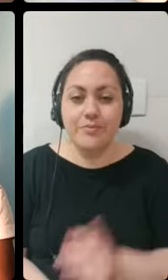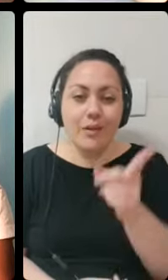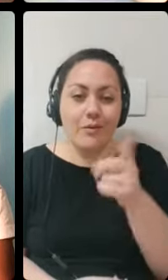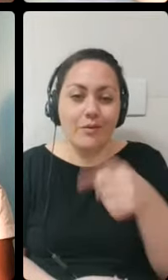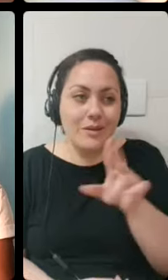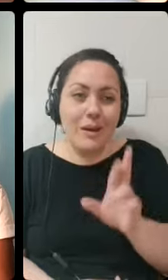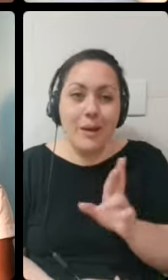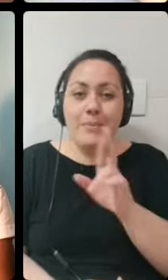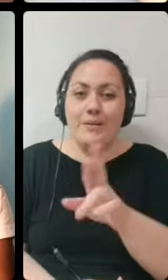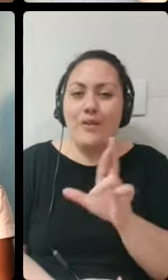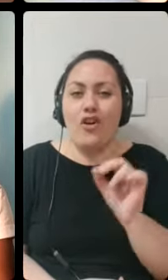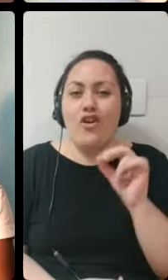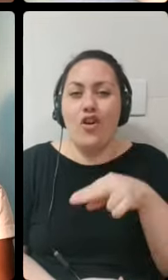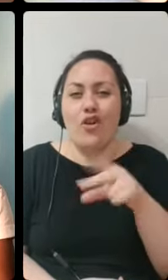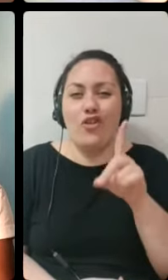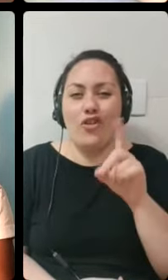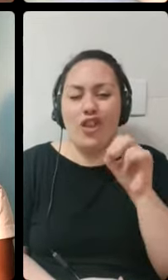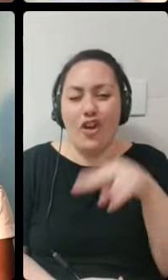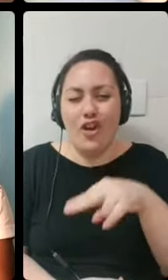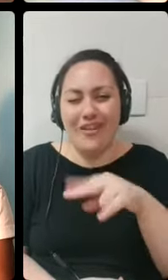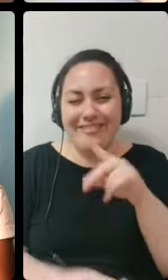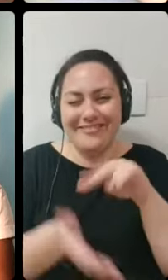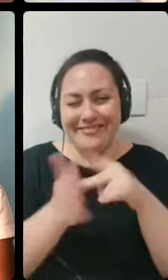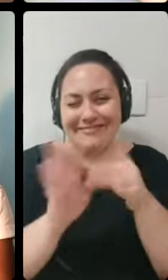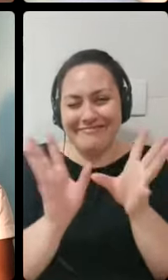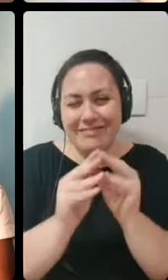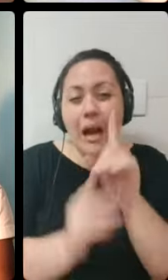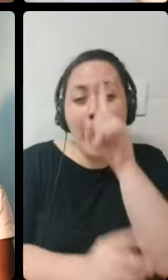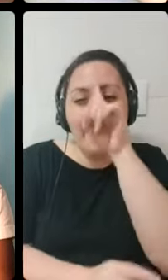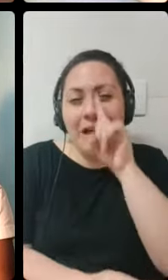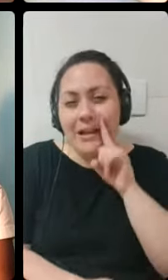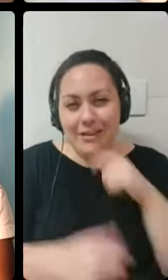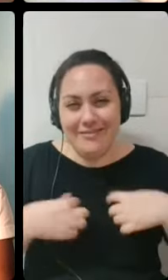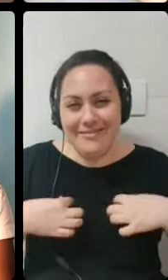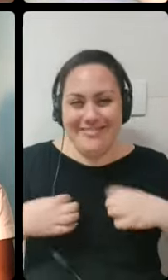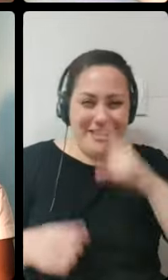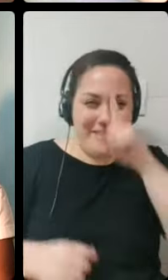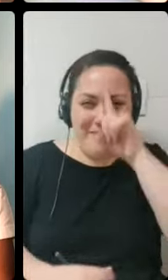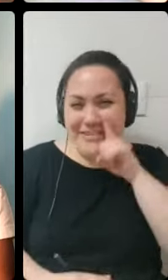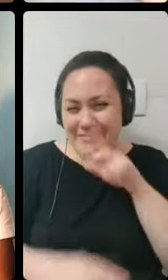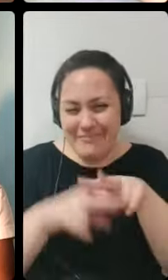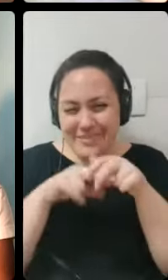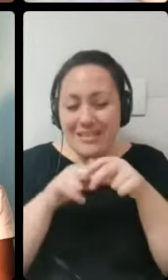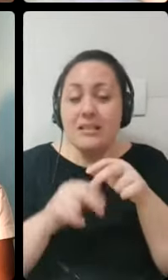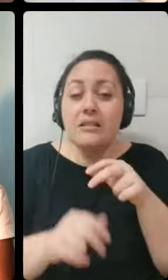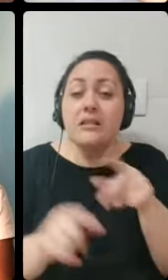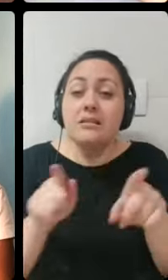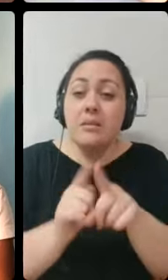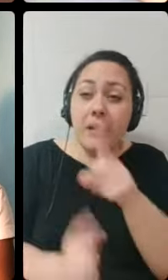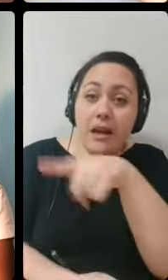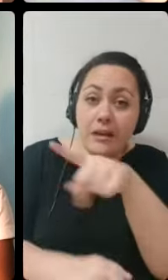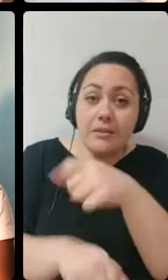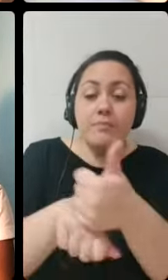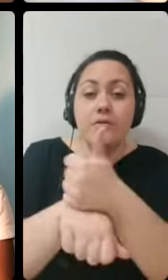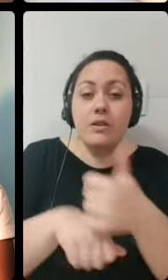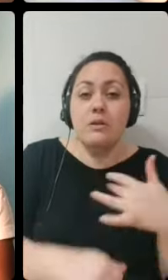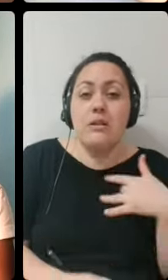né? E eles, como agentes de saúde, toda a questão, né? Também da